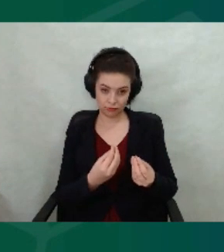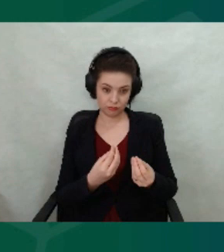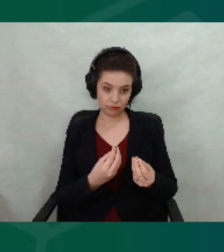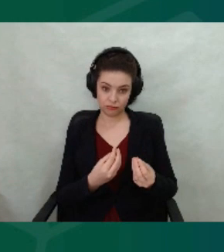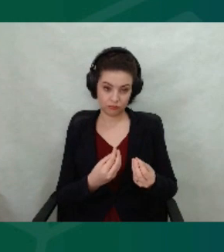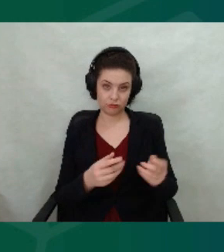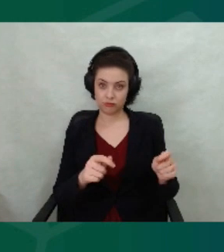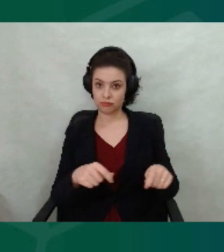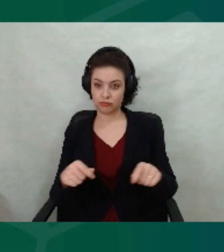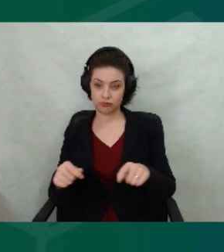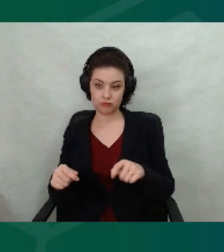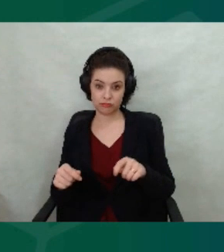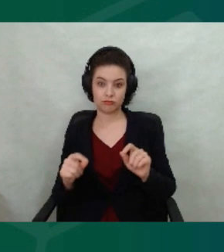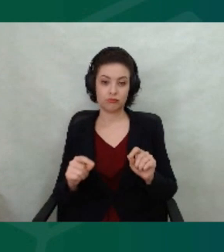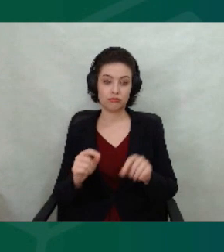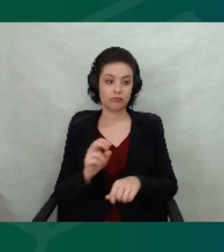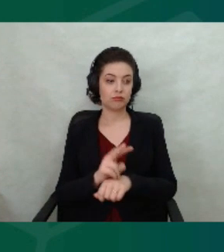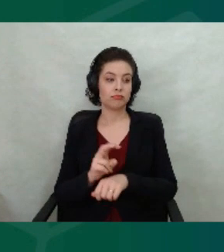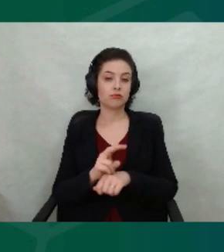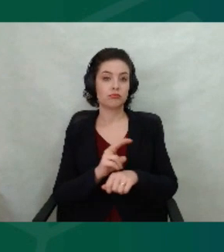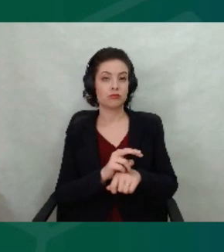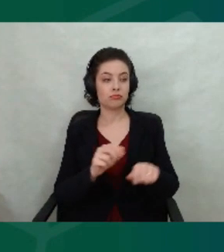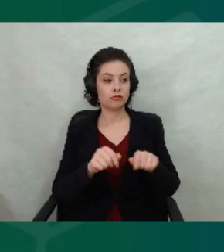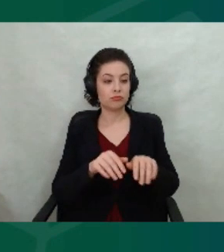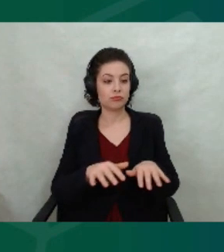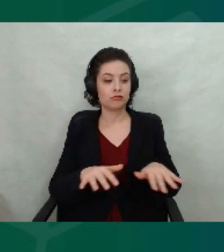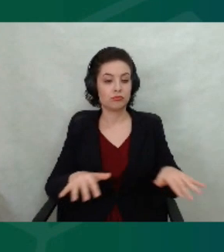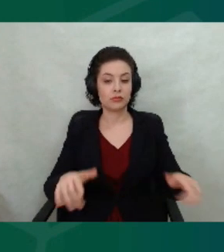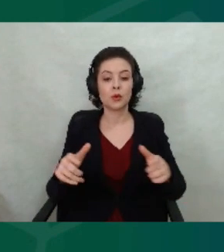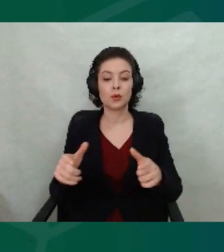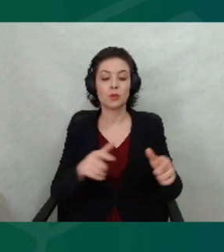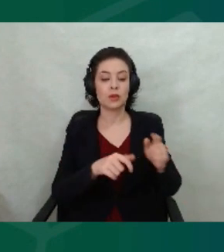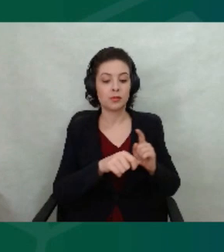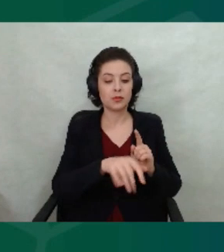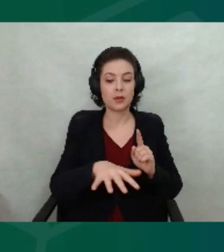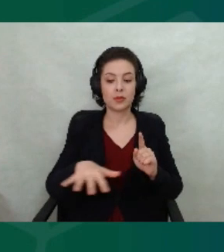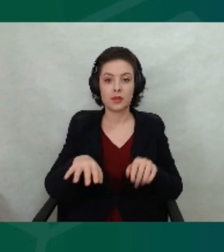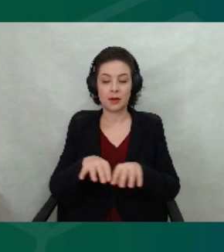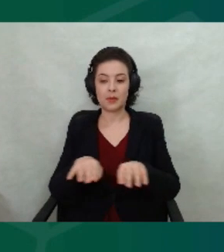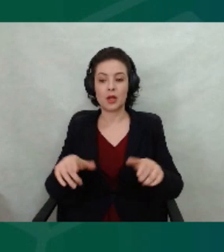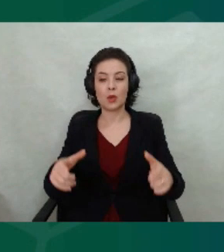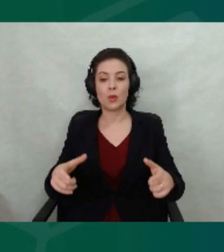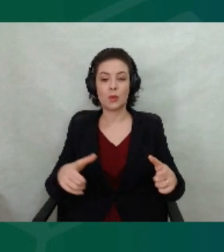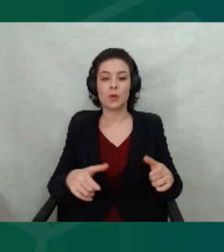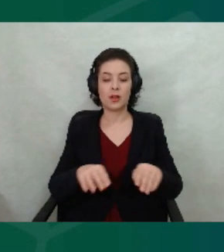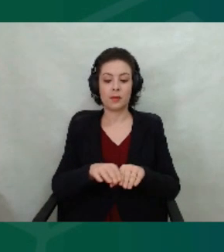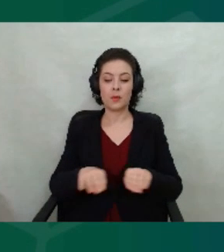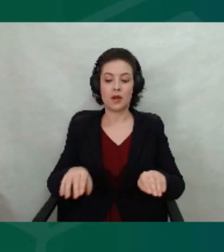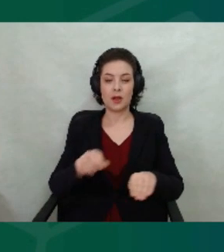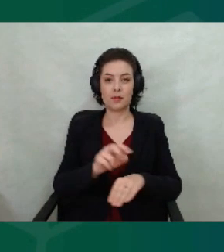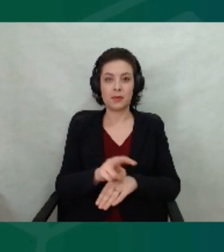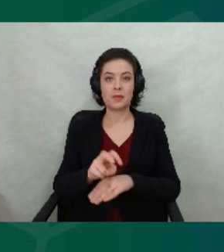possibilidade do vírus ele ser transmitido via ambiente e de superfícies contaminadas, a gente tem que tomar muito cuidado